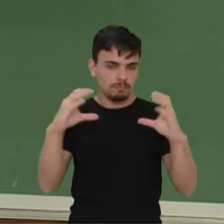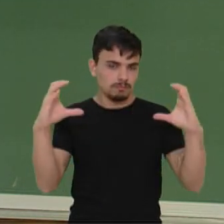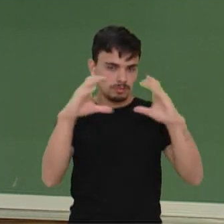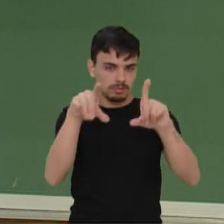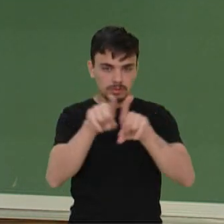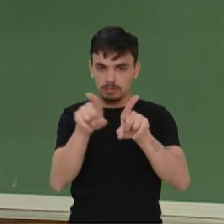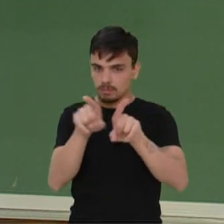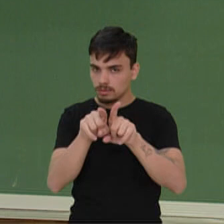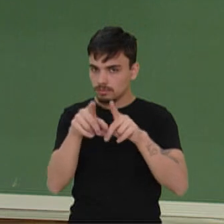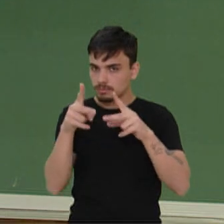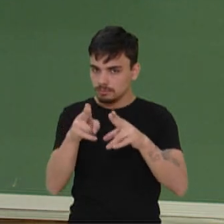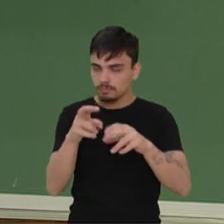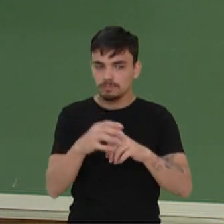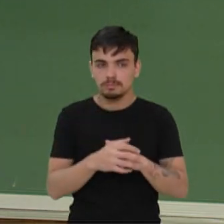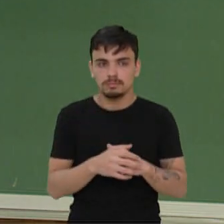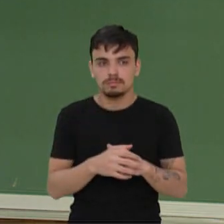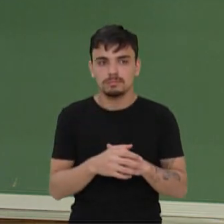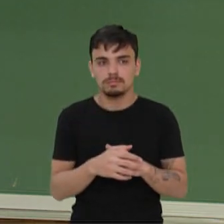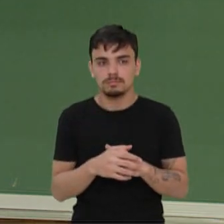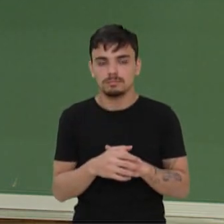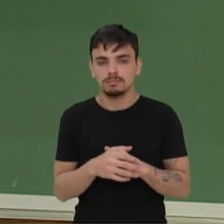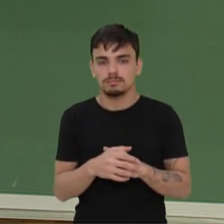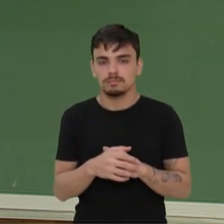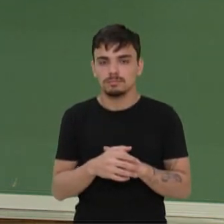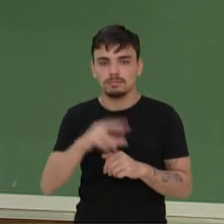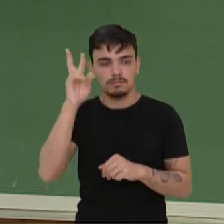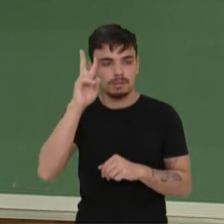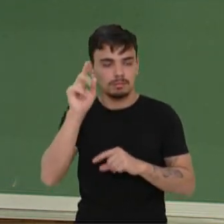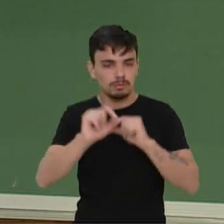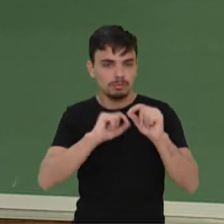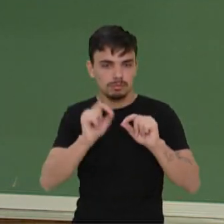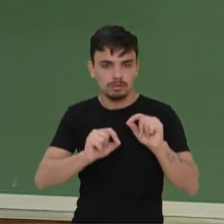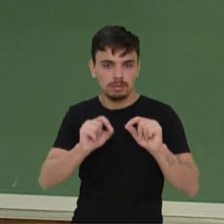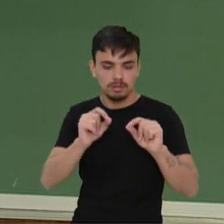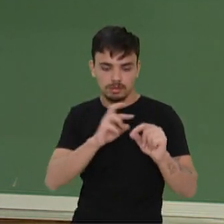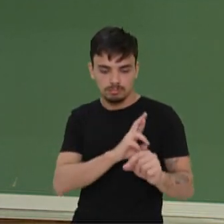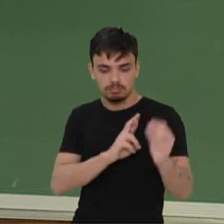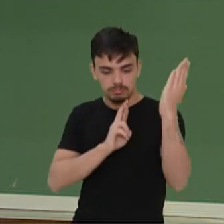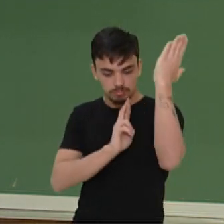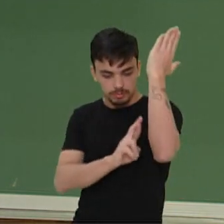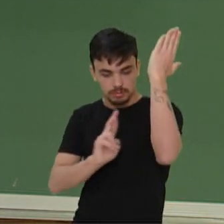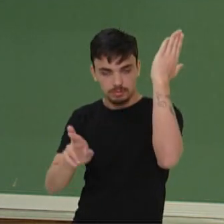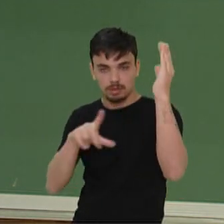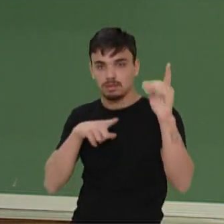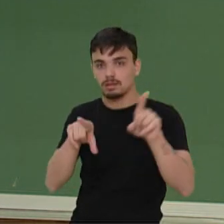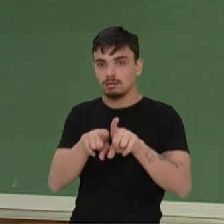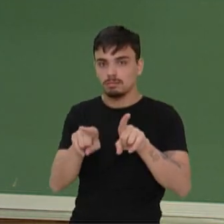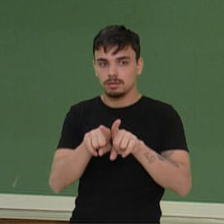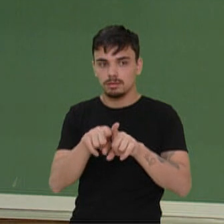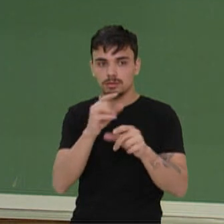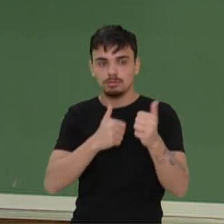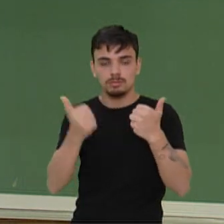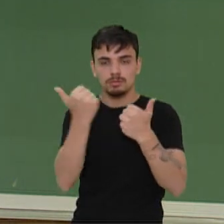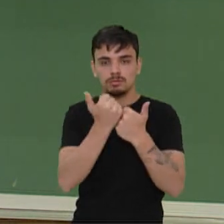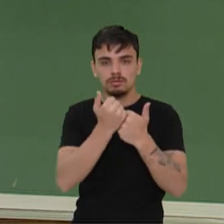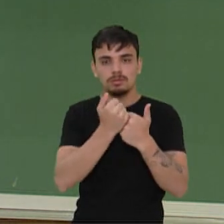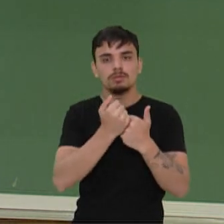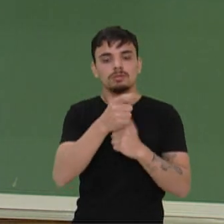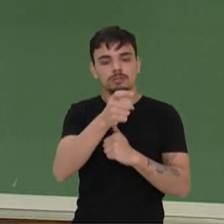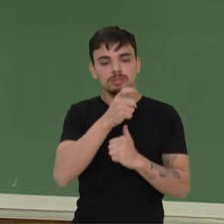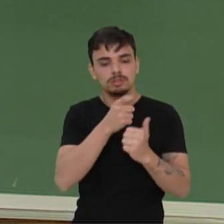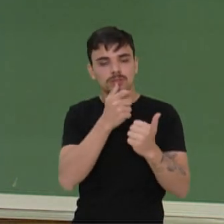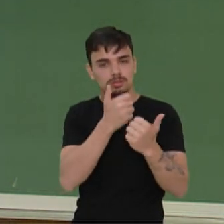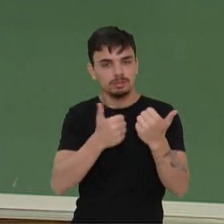função, e sem lembrar que aqui são as raízes, né? Já falo mais sobre elas. Mas se você substituir o x aqui por 2, você vai ver que dá menos